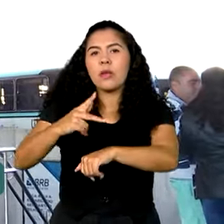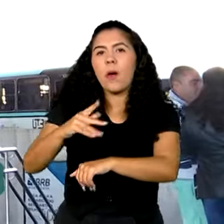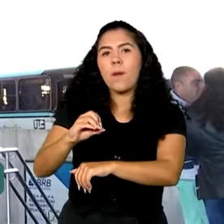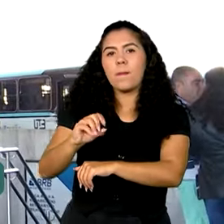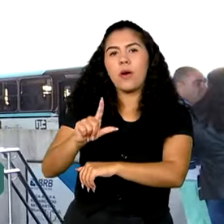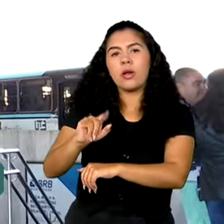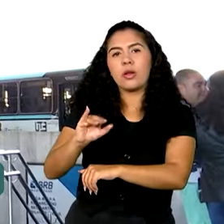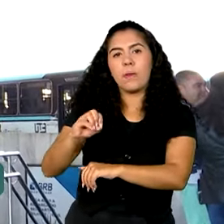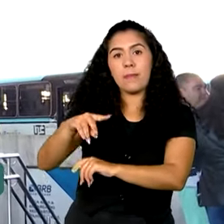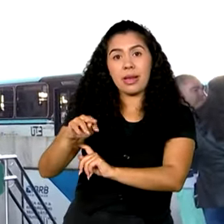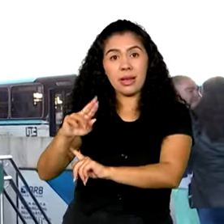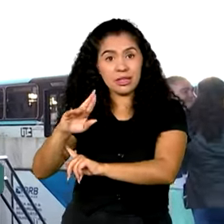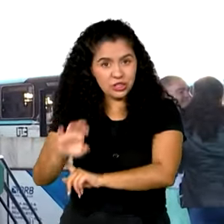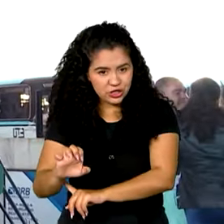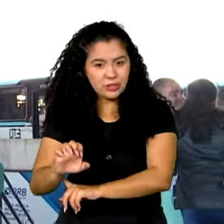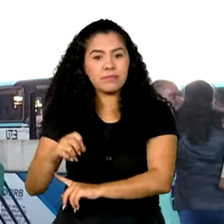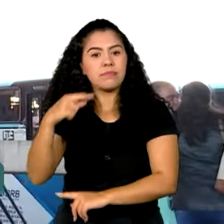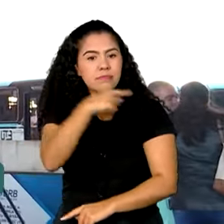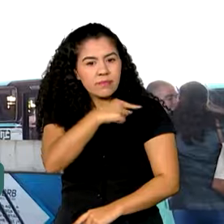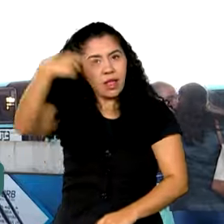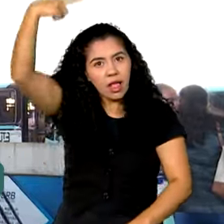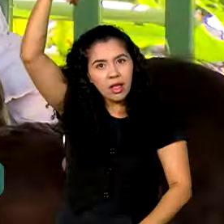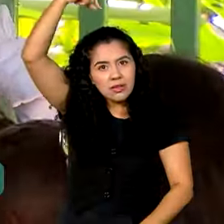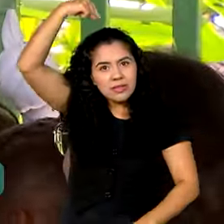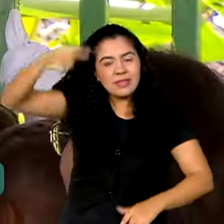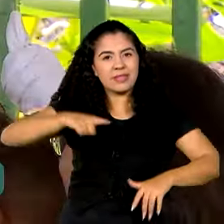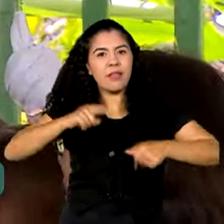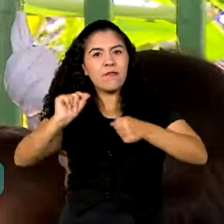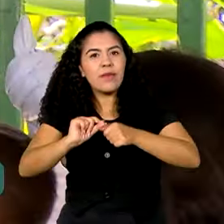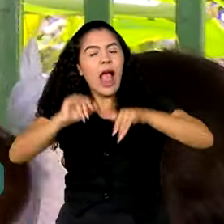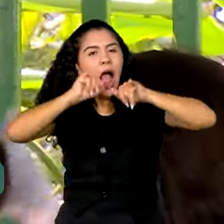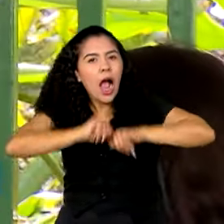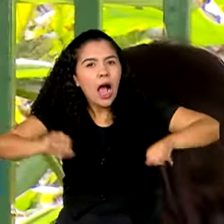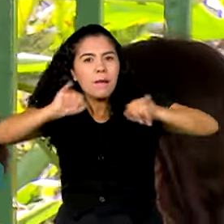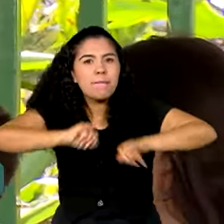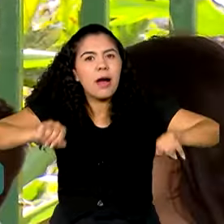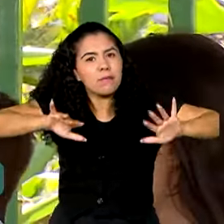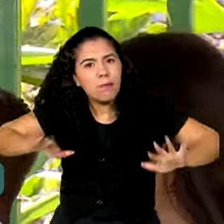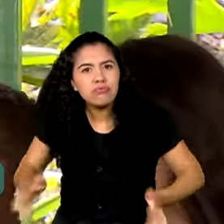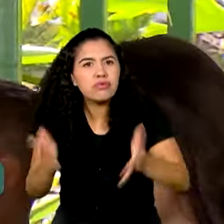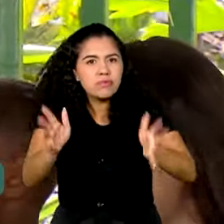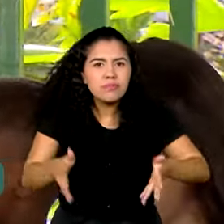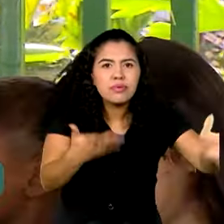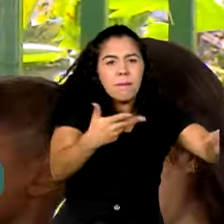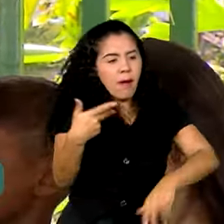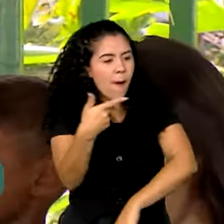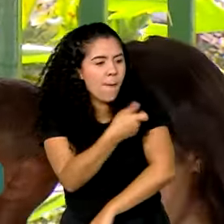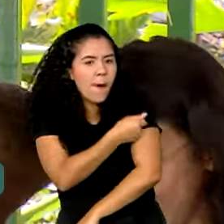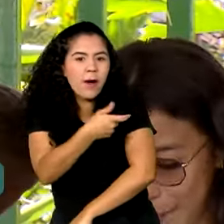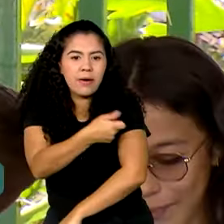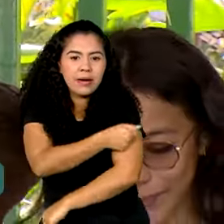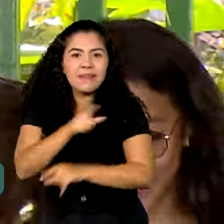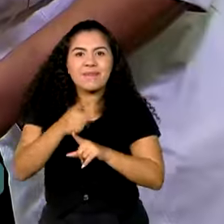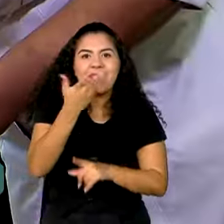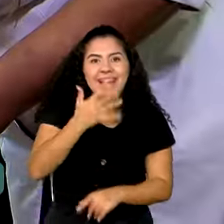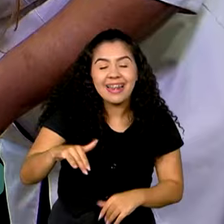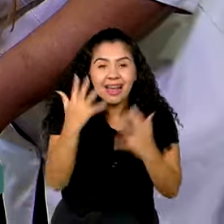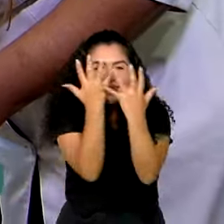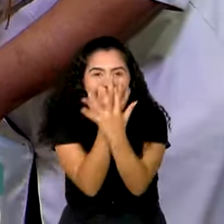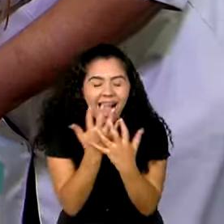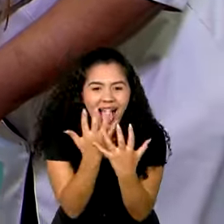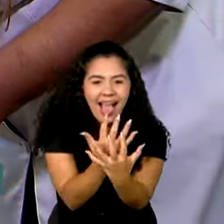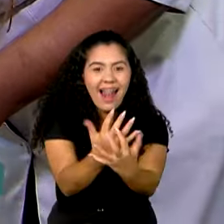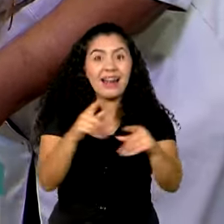tornou símbolo das campanhas de vacinação no Brasil. O personagem tem o objetivo de atrair a atenção dos pequenos e